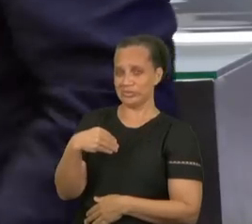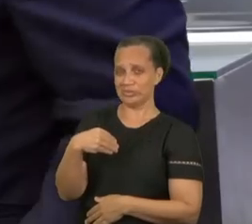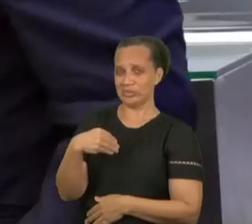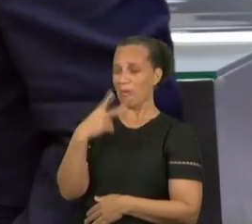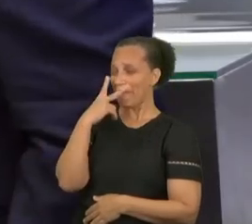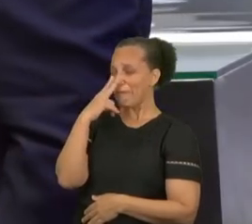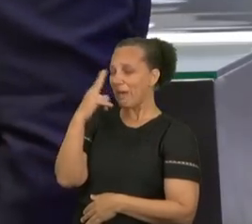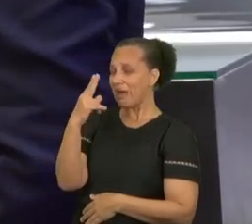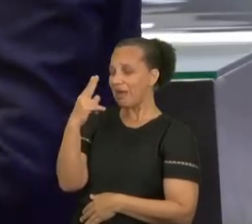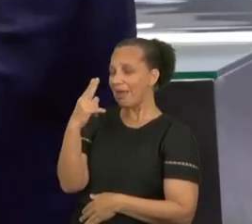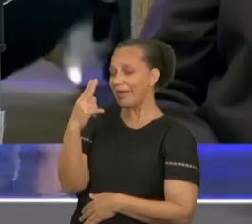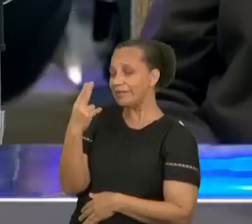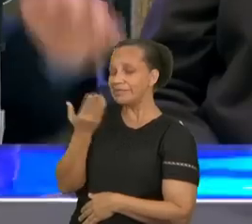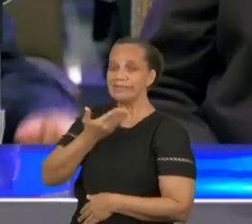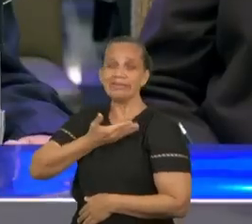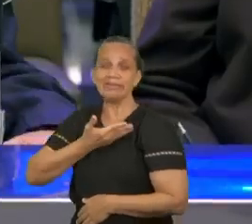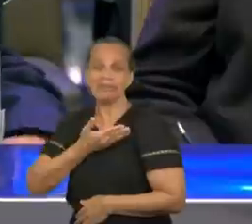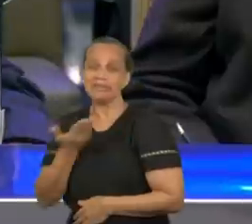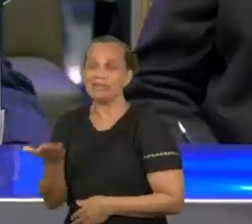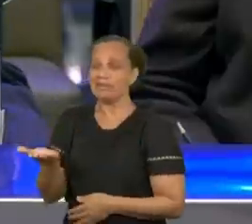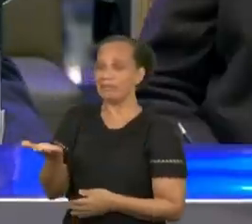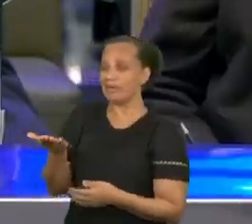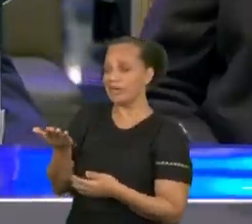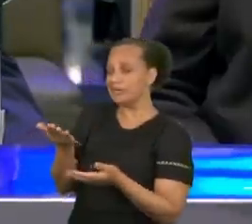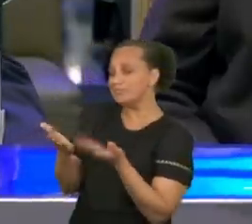né a mãe